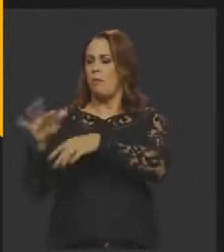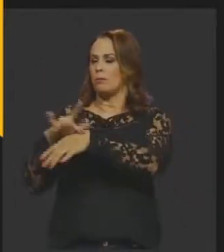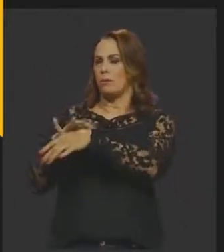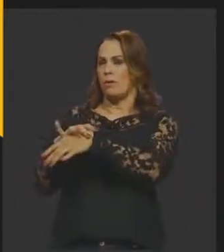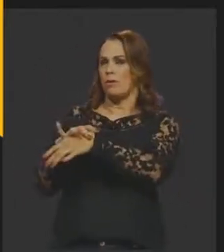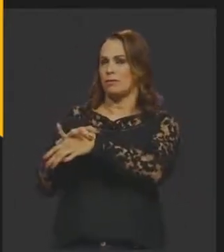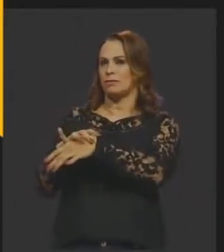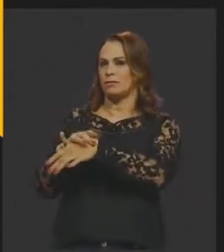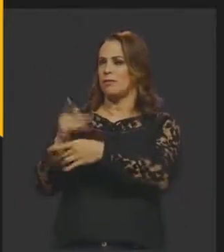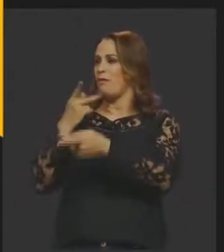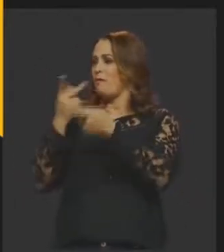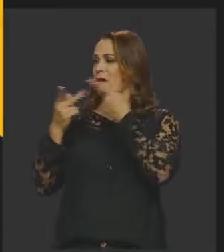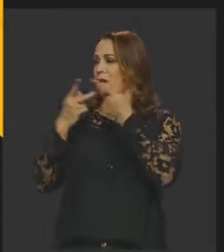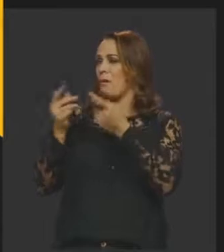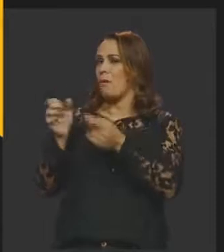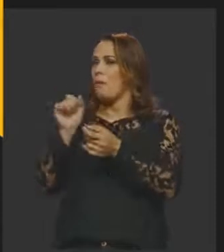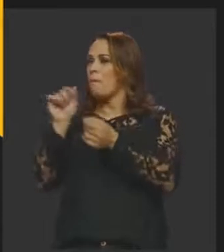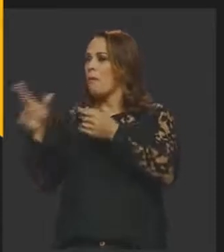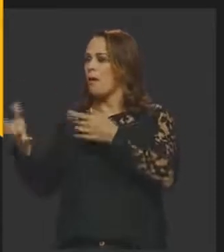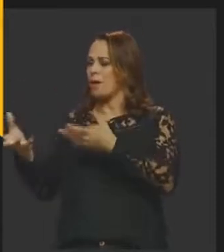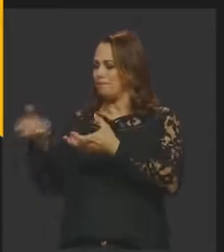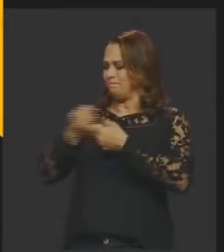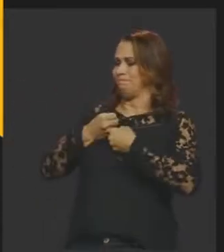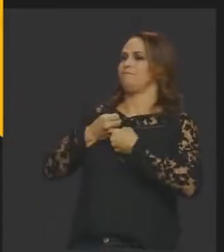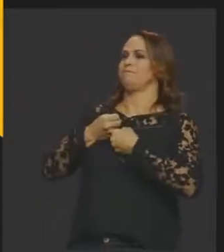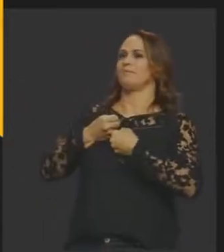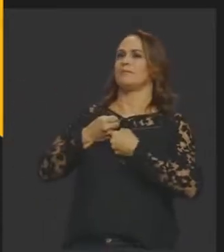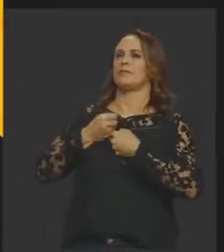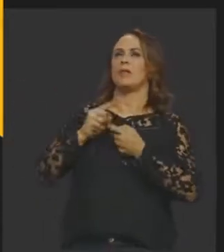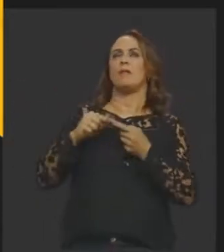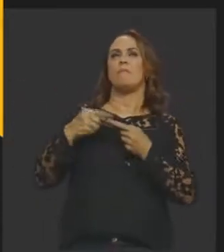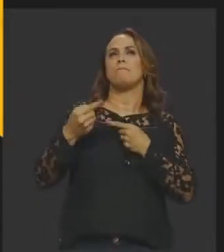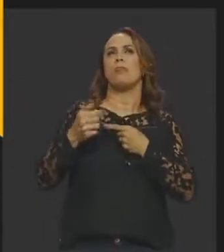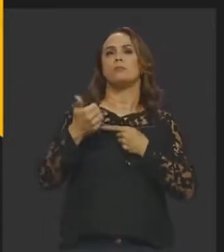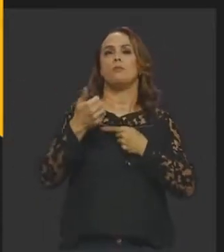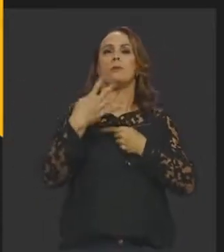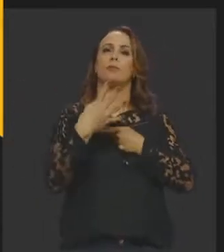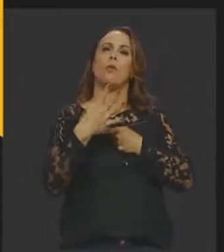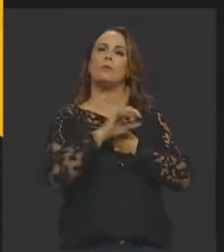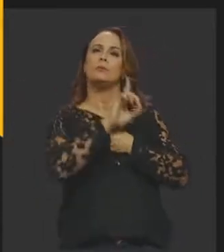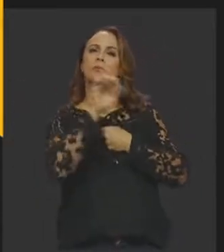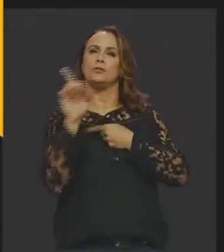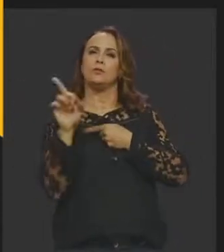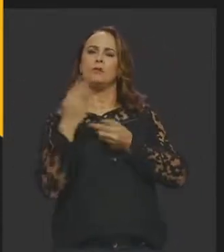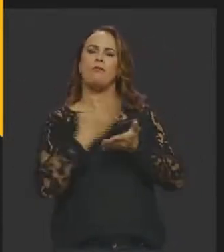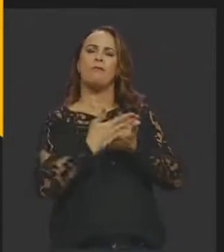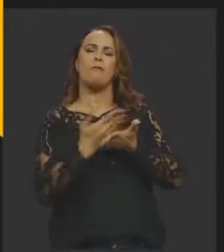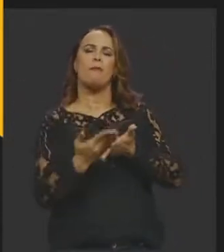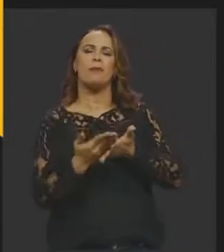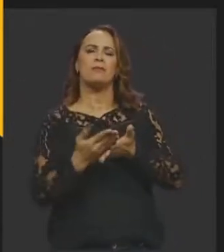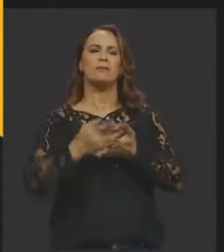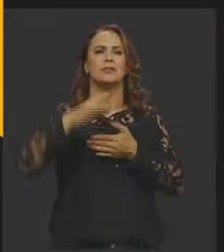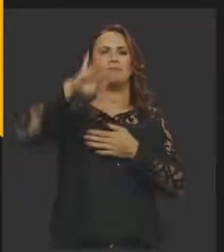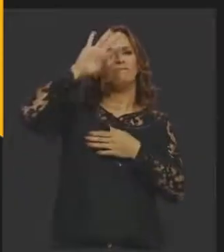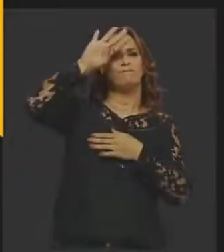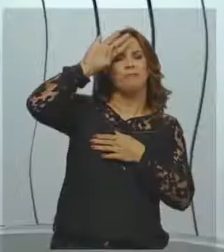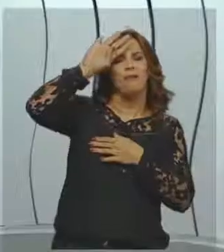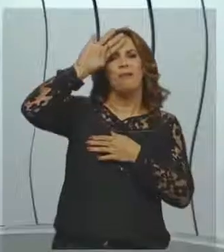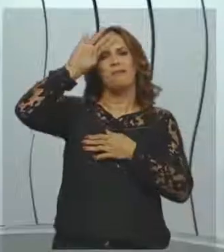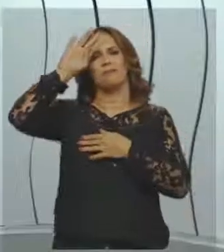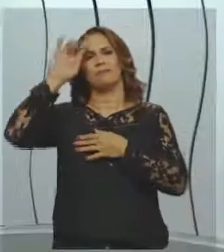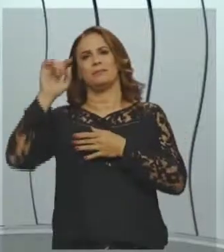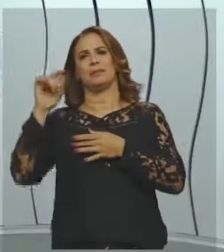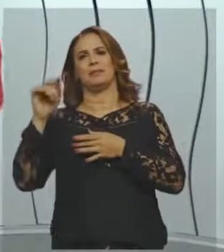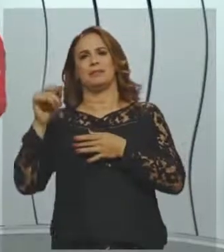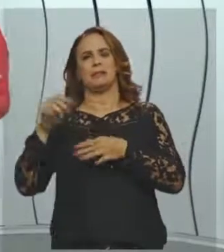inflamados, dor na garganta, febre, irritação na pele, manchas vermelhas, são esses os sintomas do sarampo. A dengue